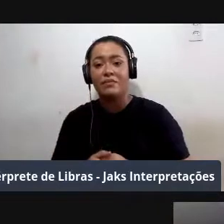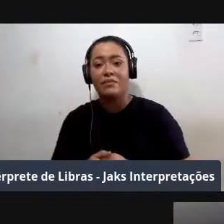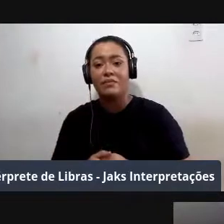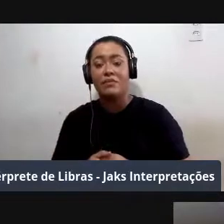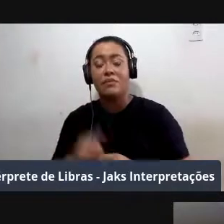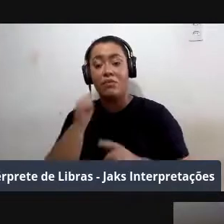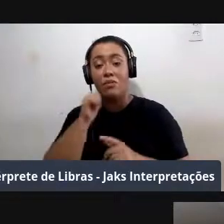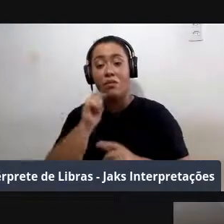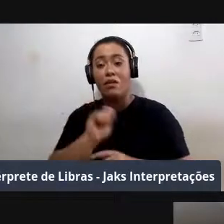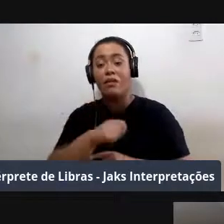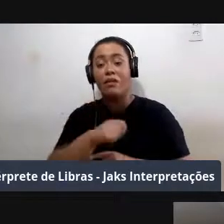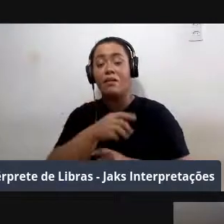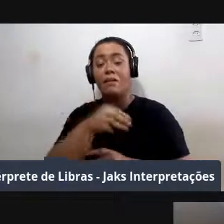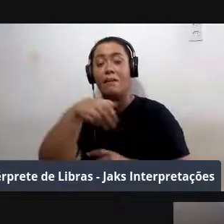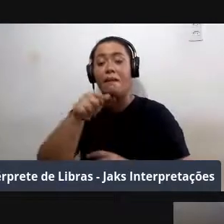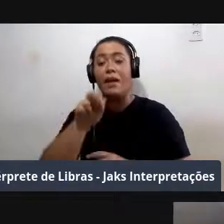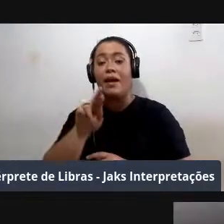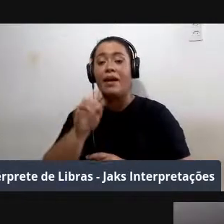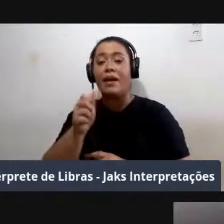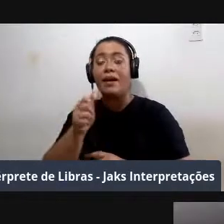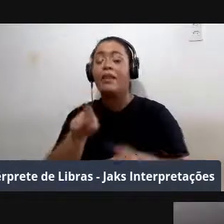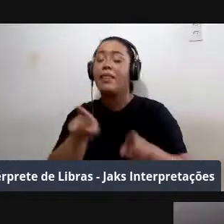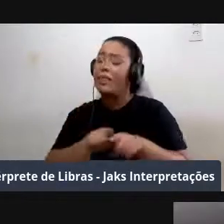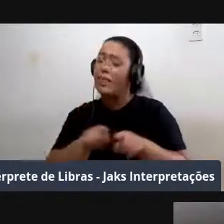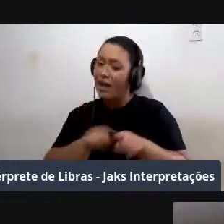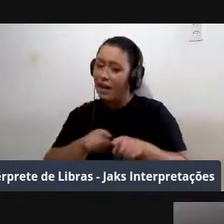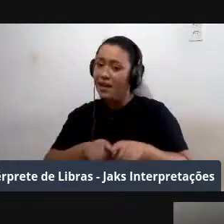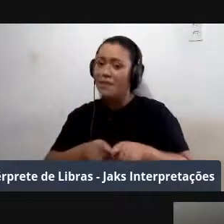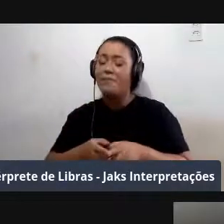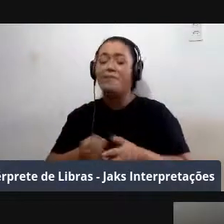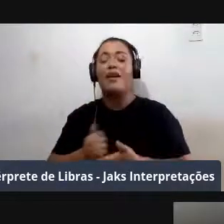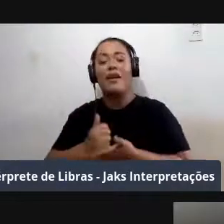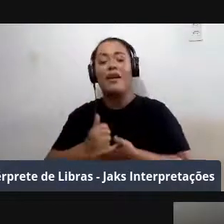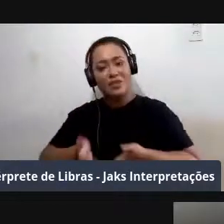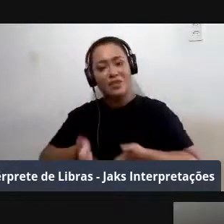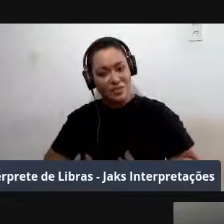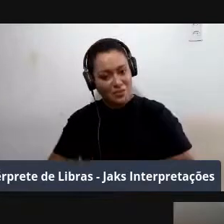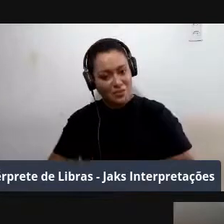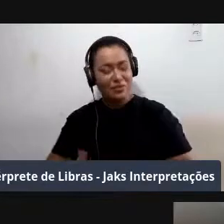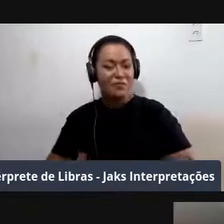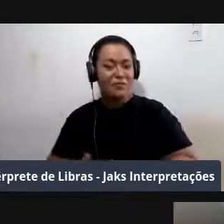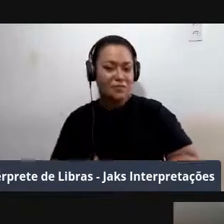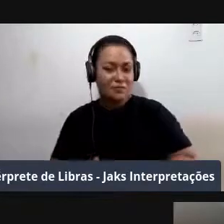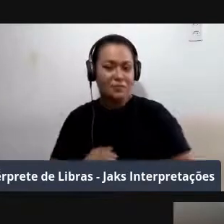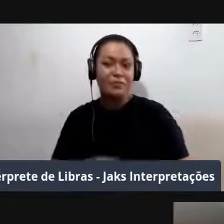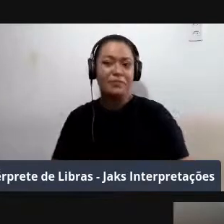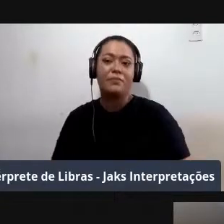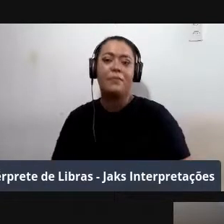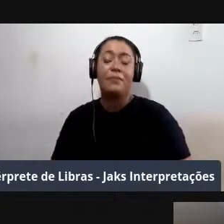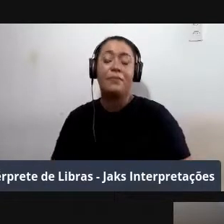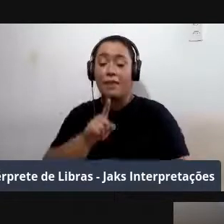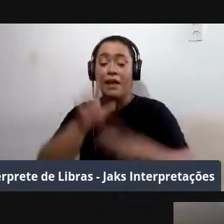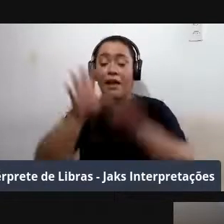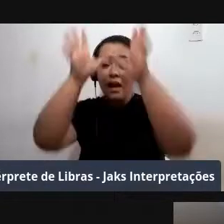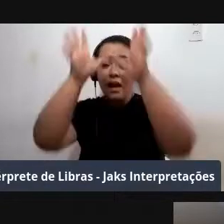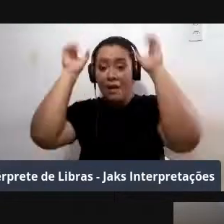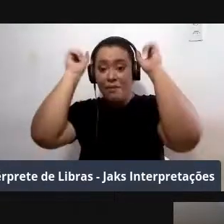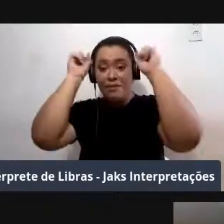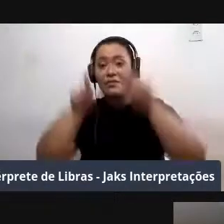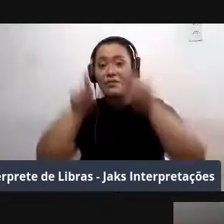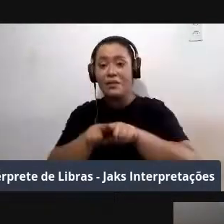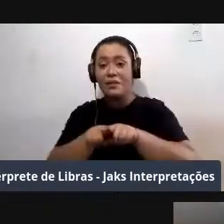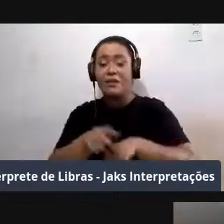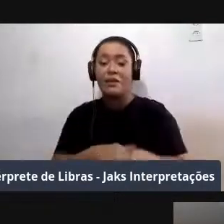que também é parteira lá do Amazonas, ela é do município de Tefé, né? E é uma das pessoas da